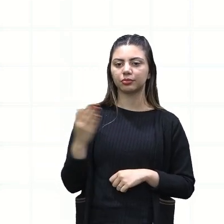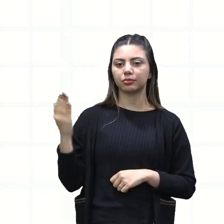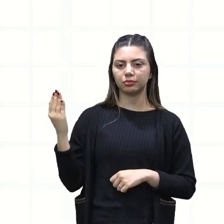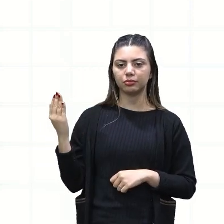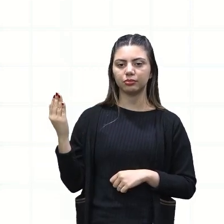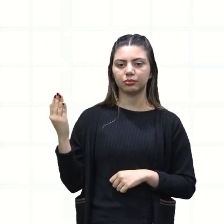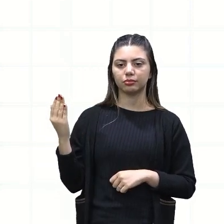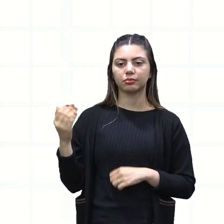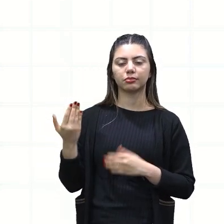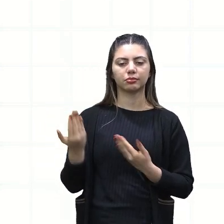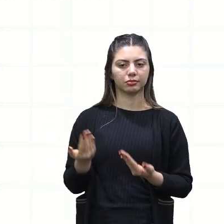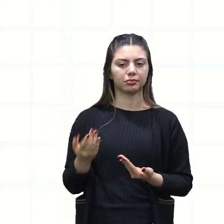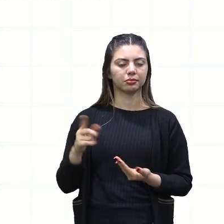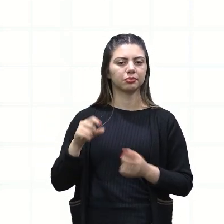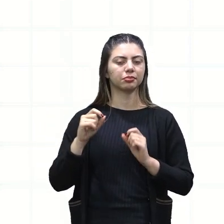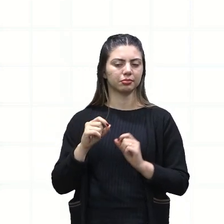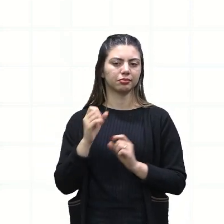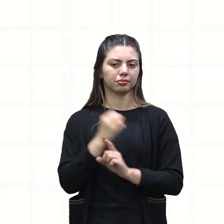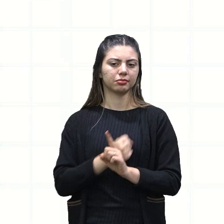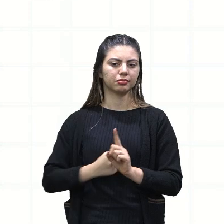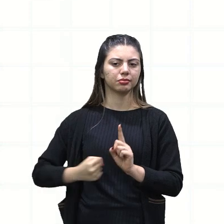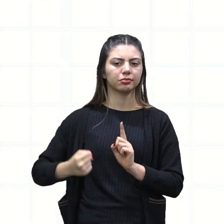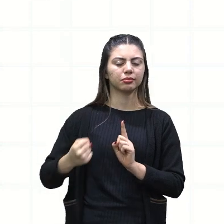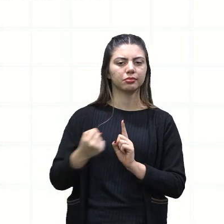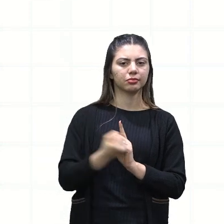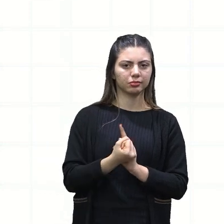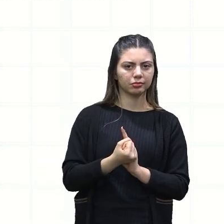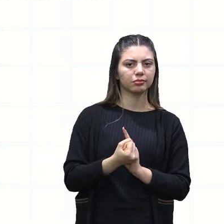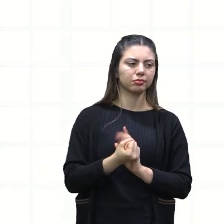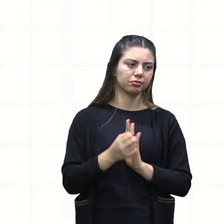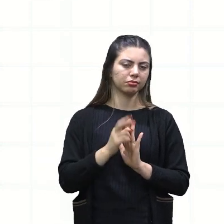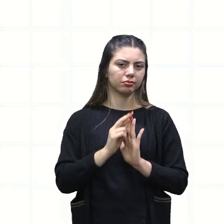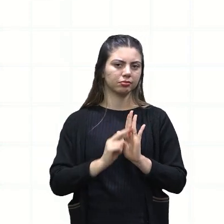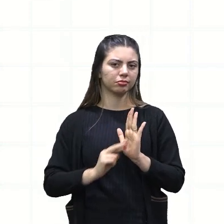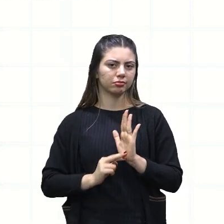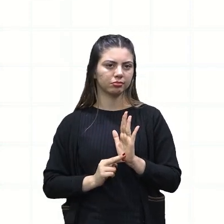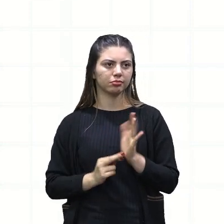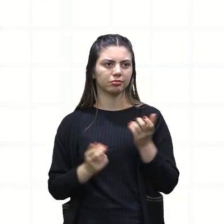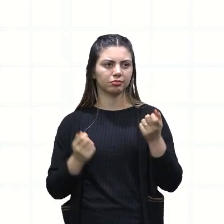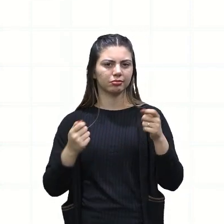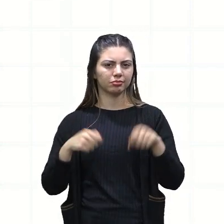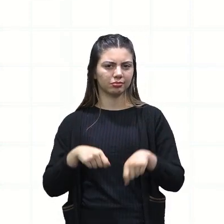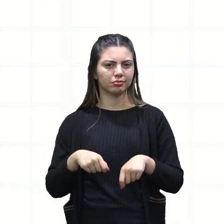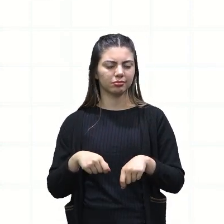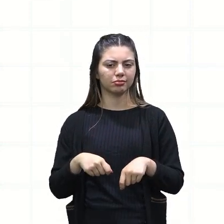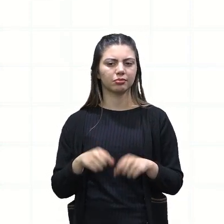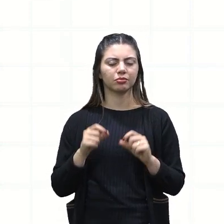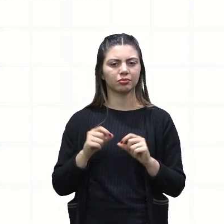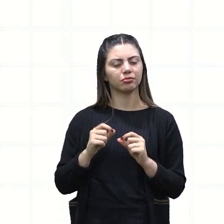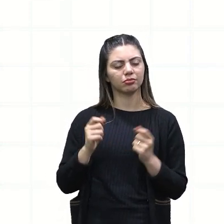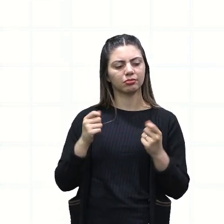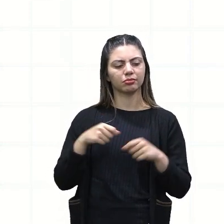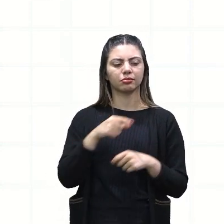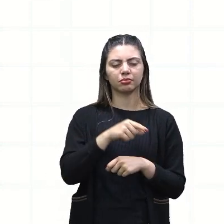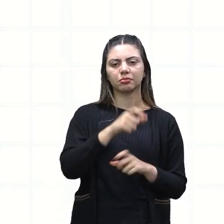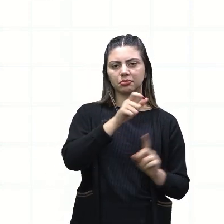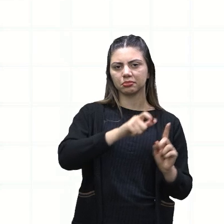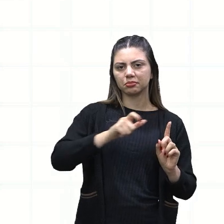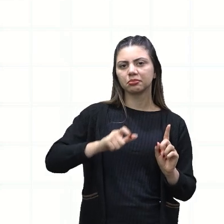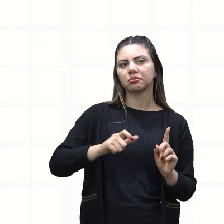normas sociais, não é? Será que na norma social isso é possível, né? Ter companheiros como robôs,